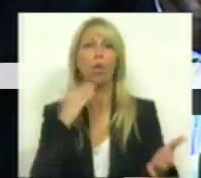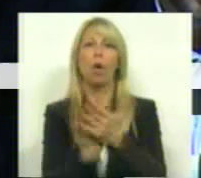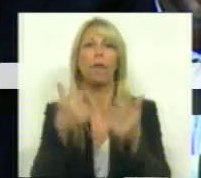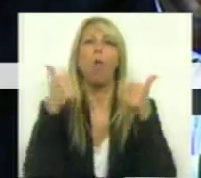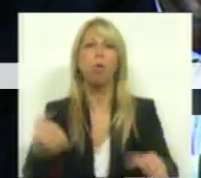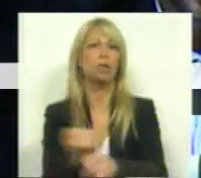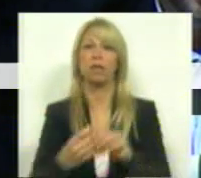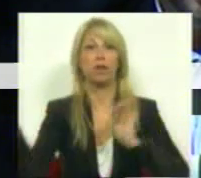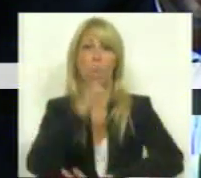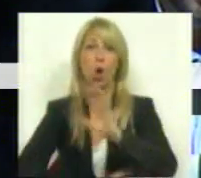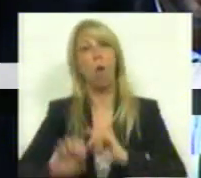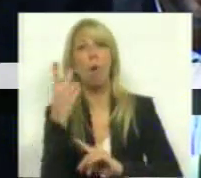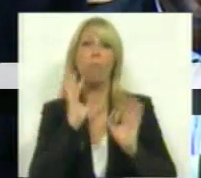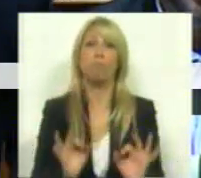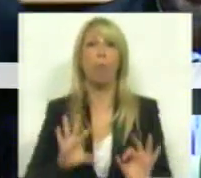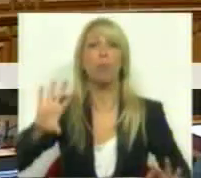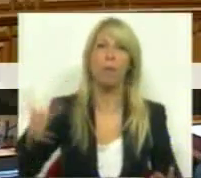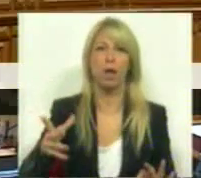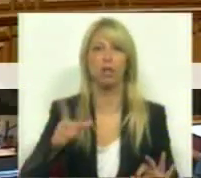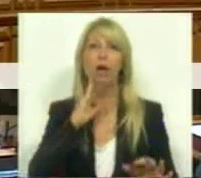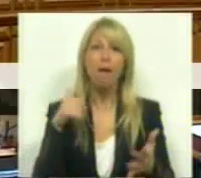serviço nem à Europa, nem ao seu próprio país.